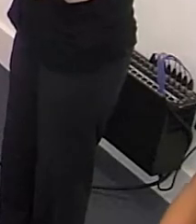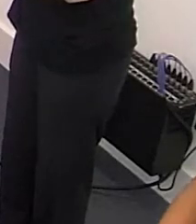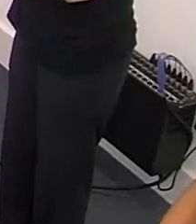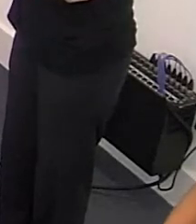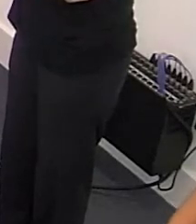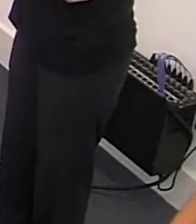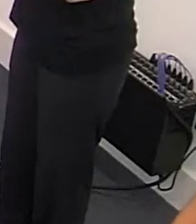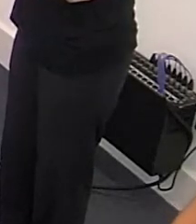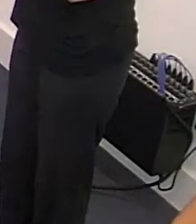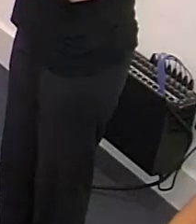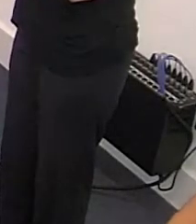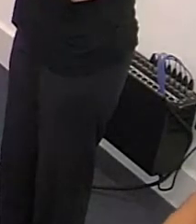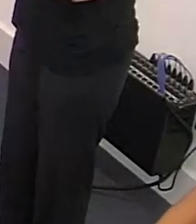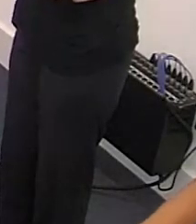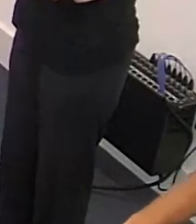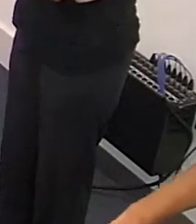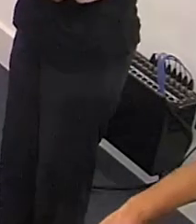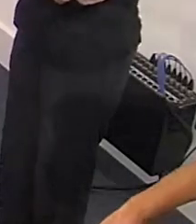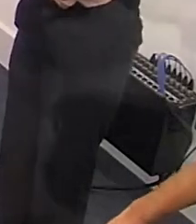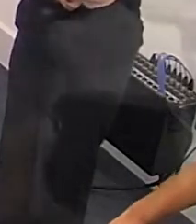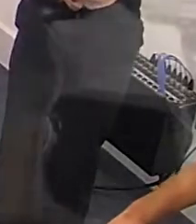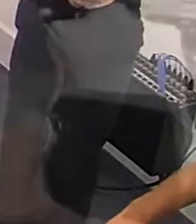E aí